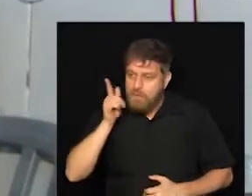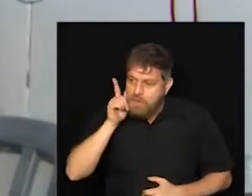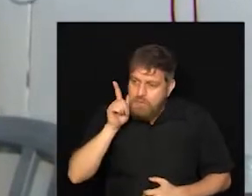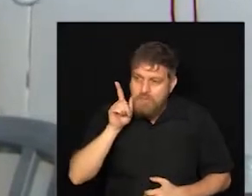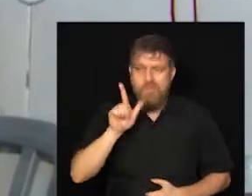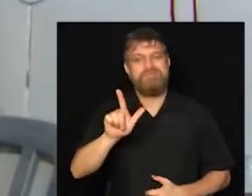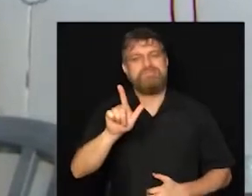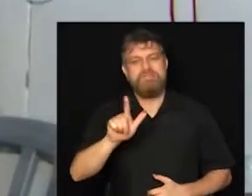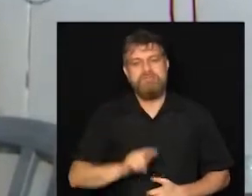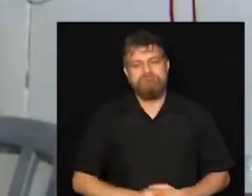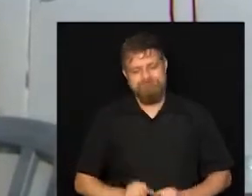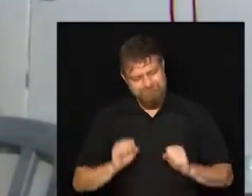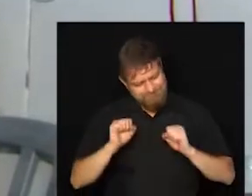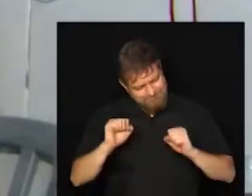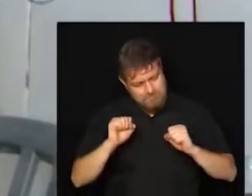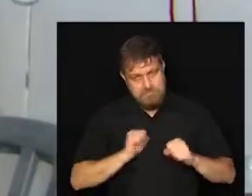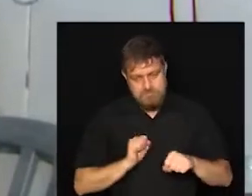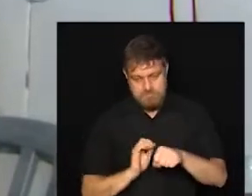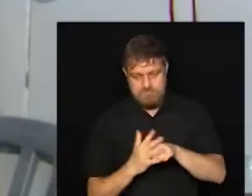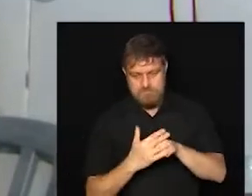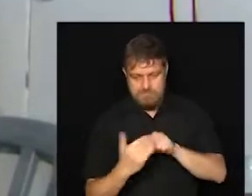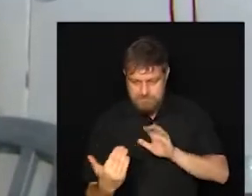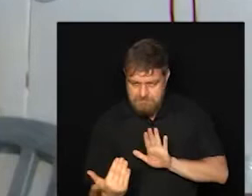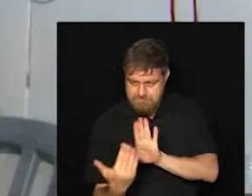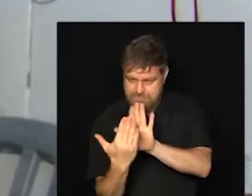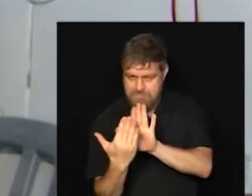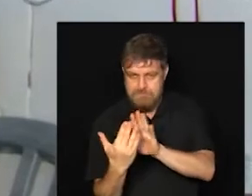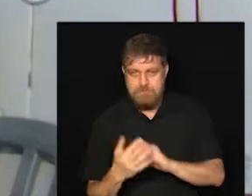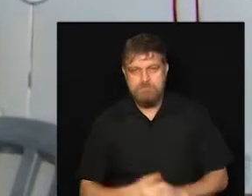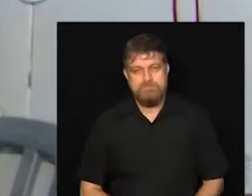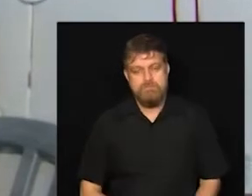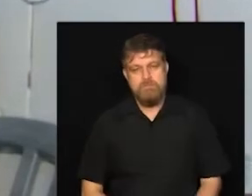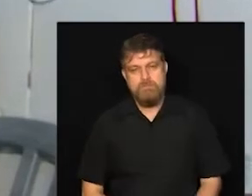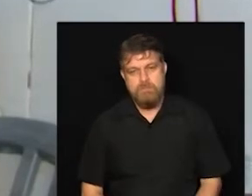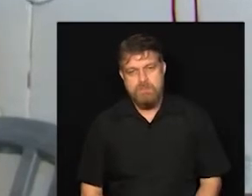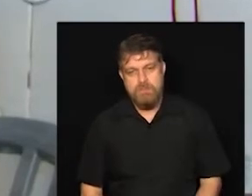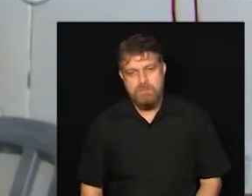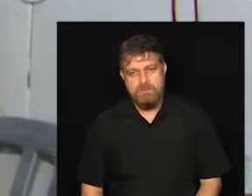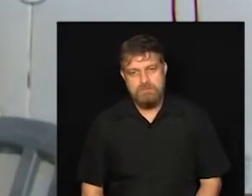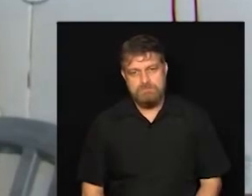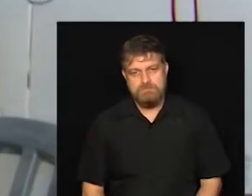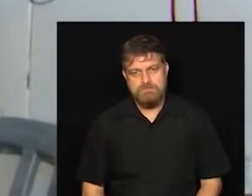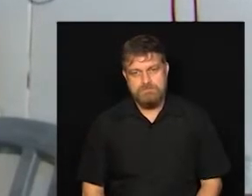que eu consegui ultrapassar essa barreira aí da pandemia